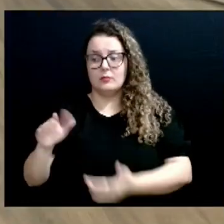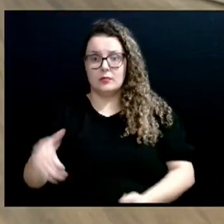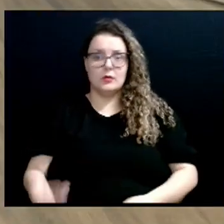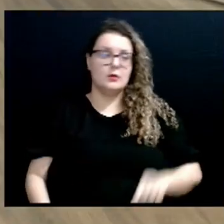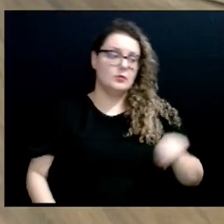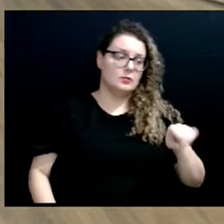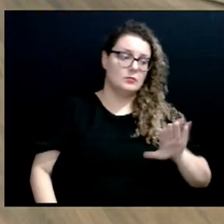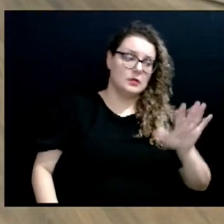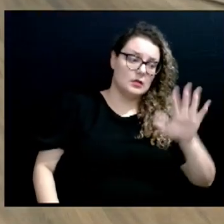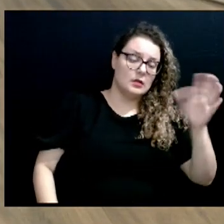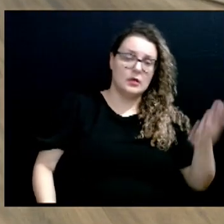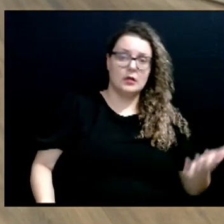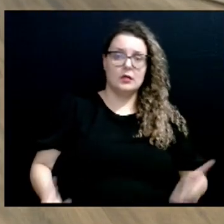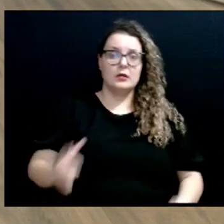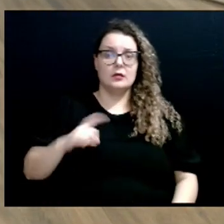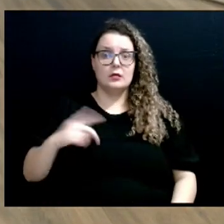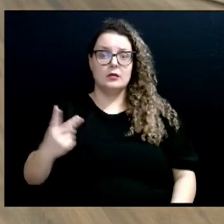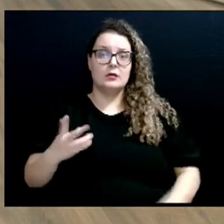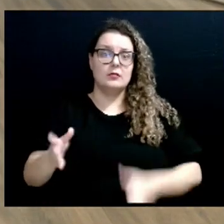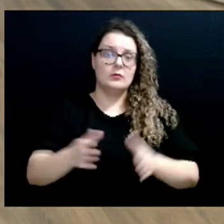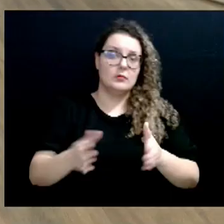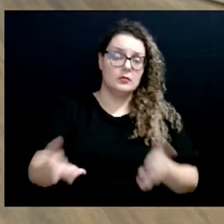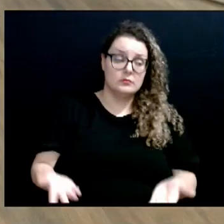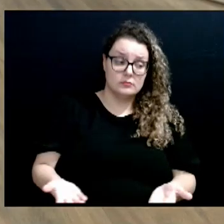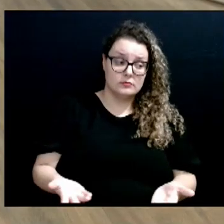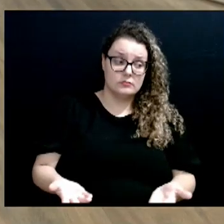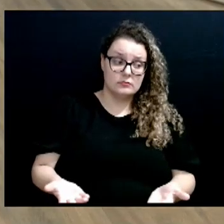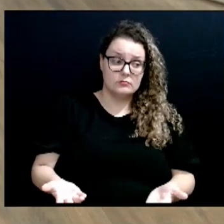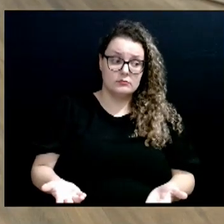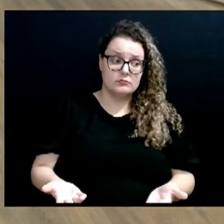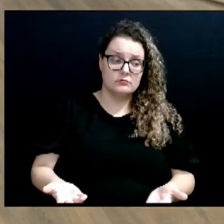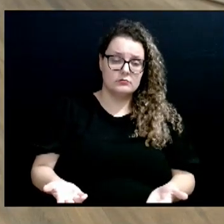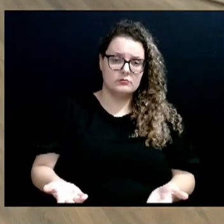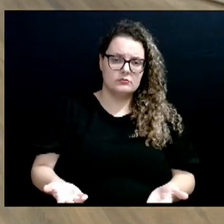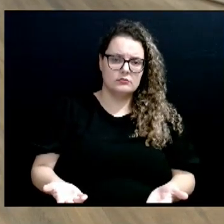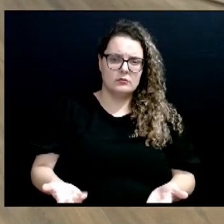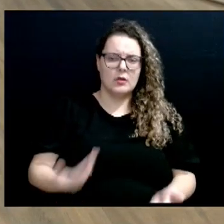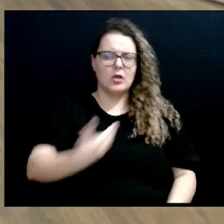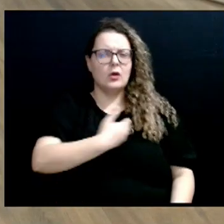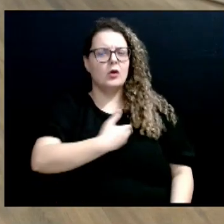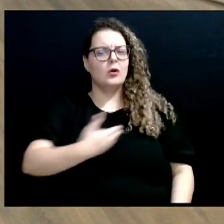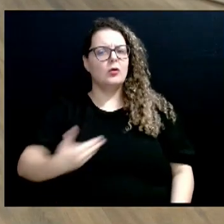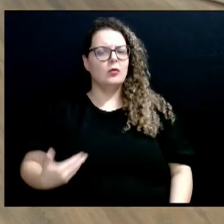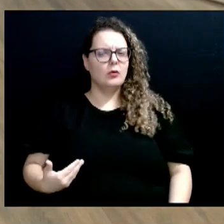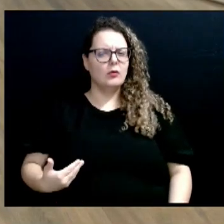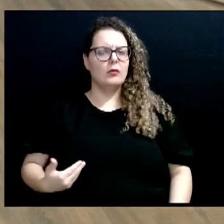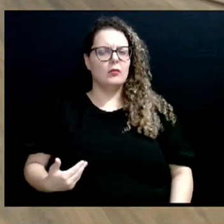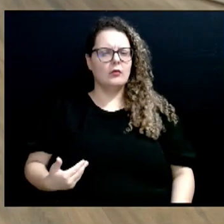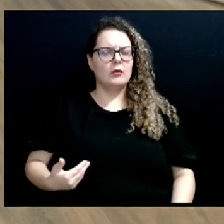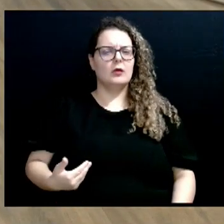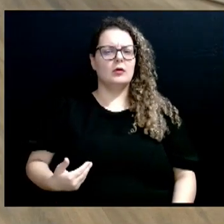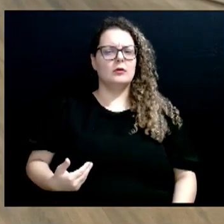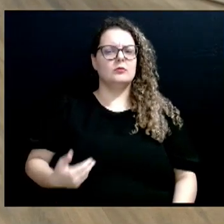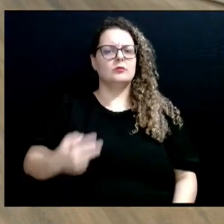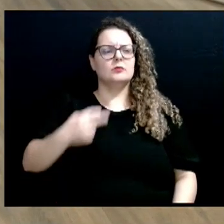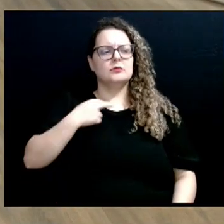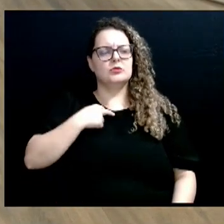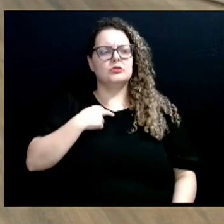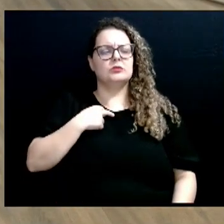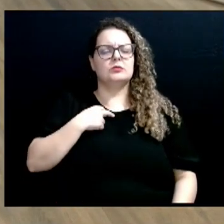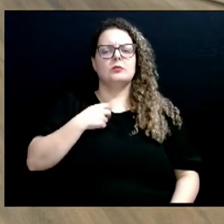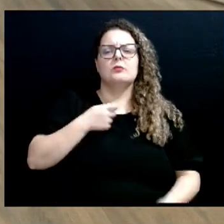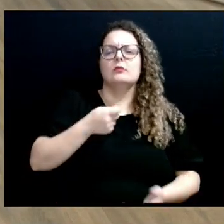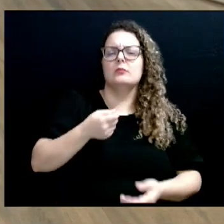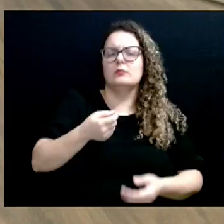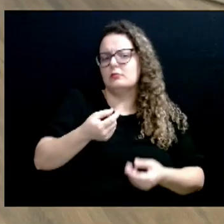Tem valores mais acessíveis. Então, assim, será que o governo já não poderia ter precificado isso, ter fiscalizado como